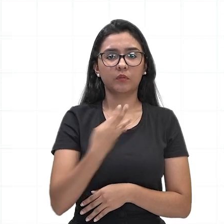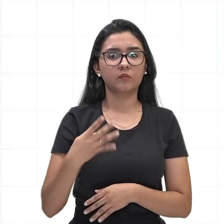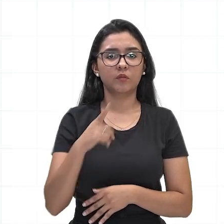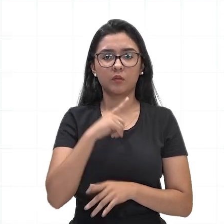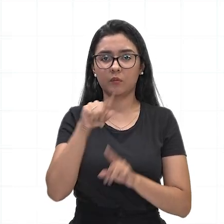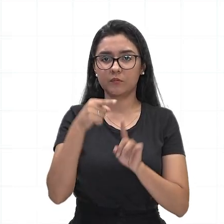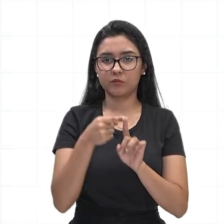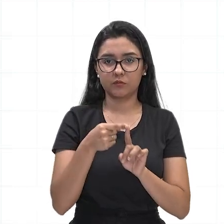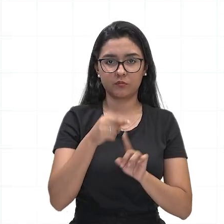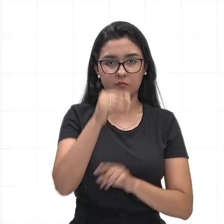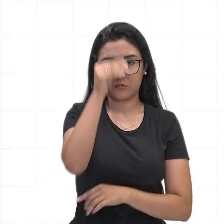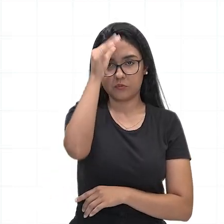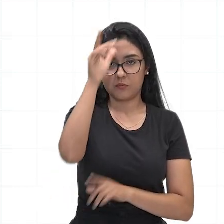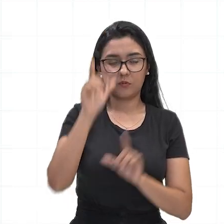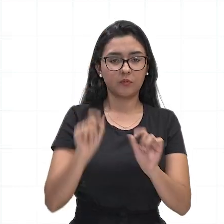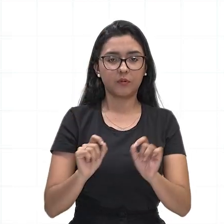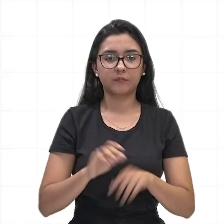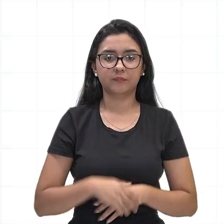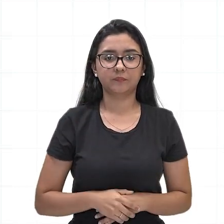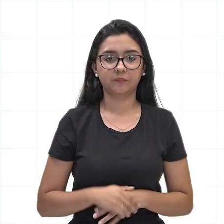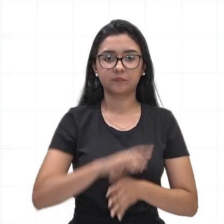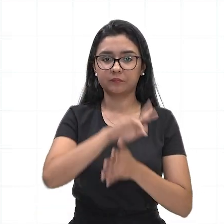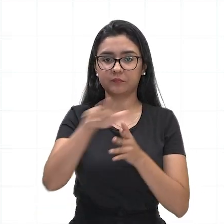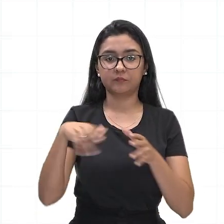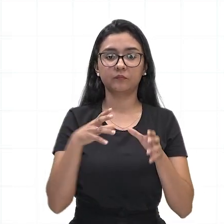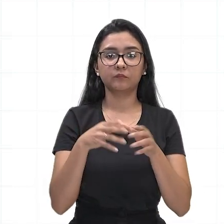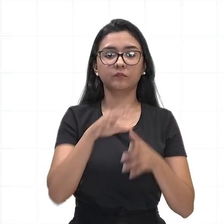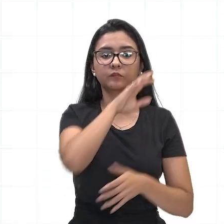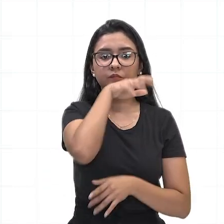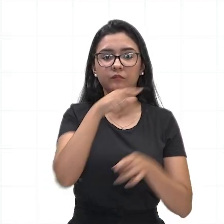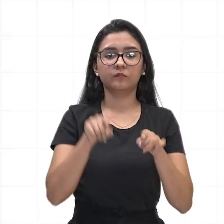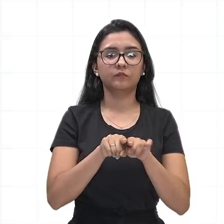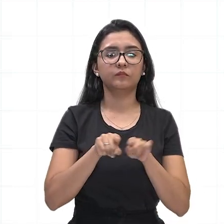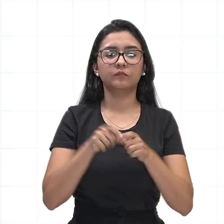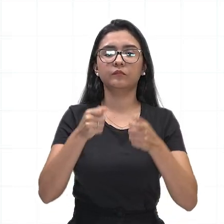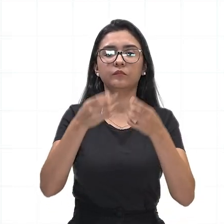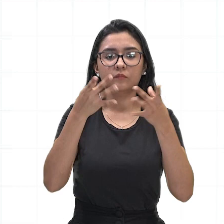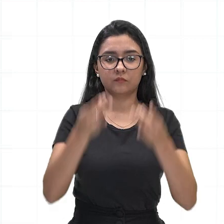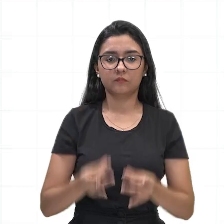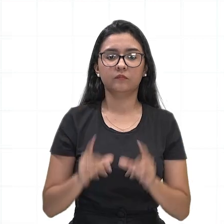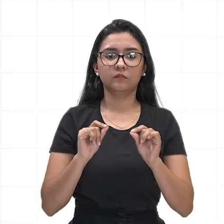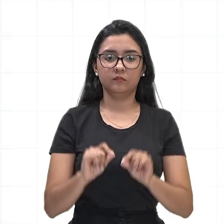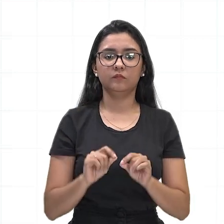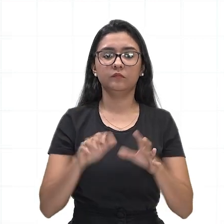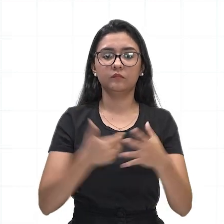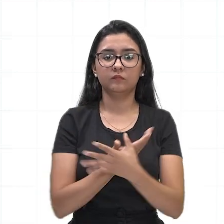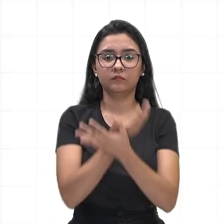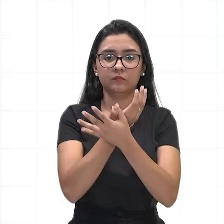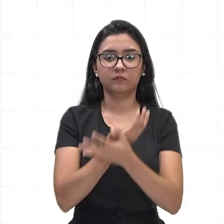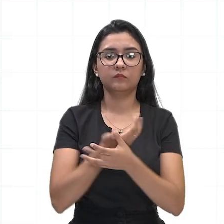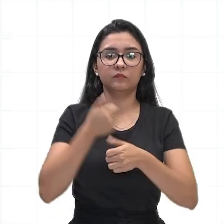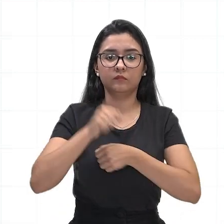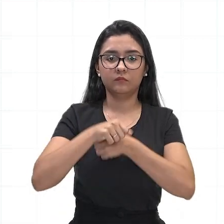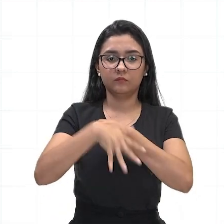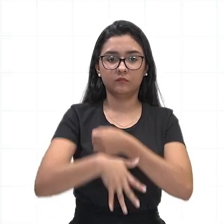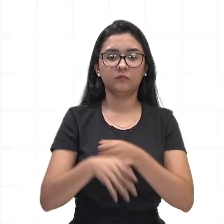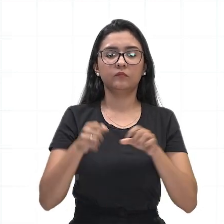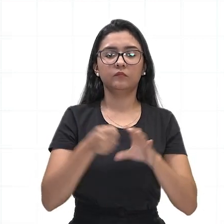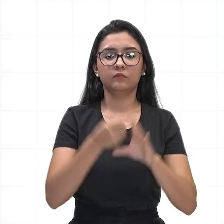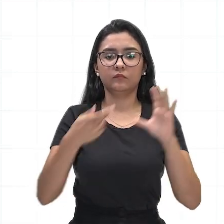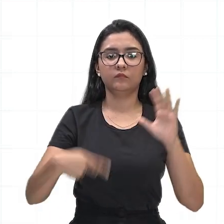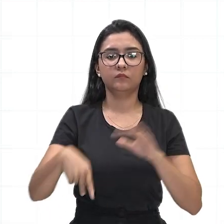como objeto de conhecimento diversidade do reino animal e no detalhamento, reino animal, classificação